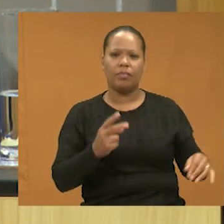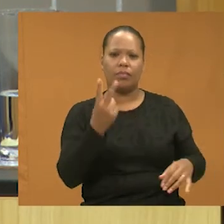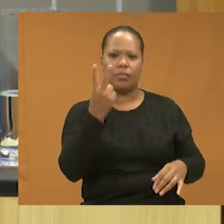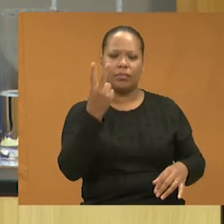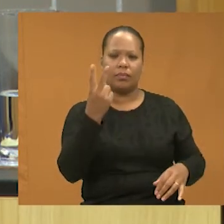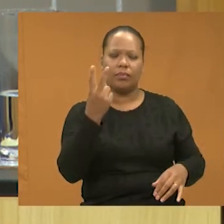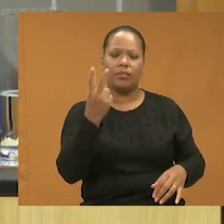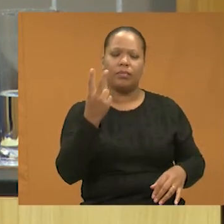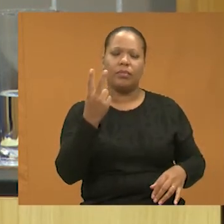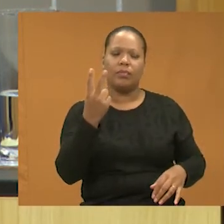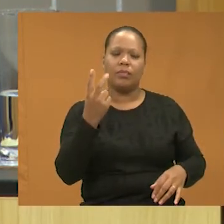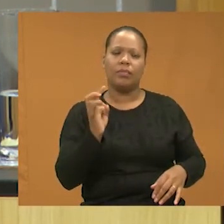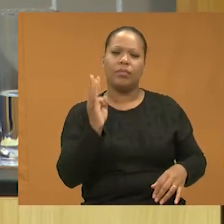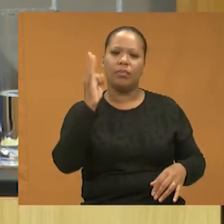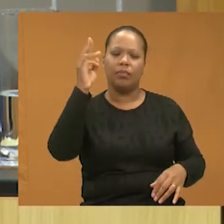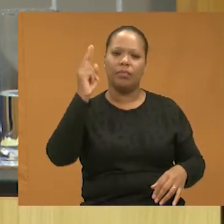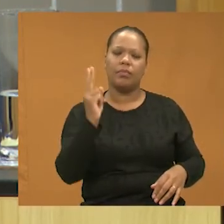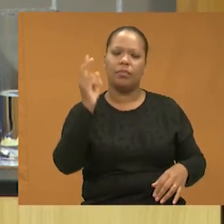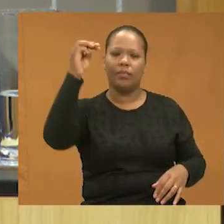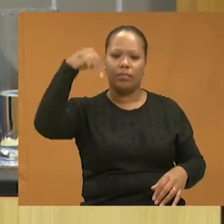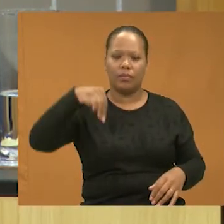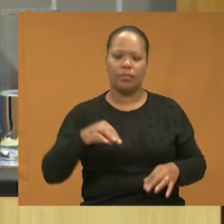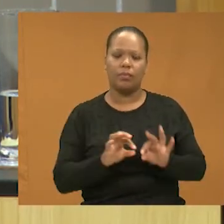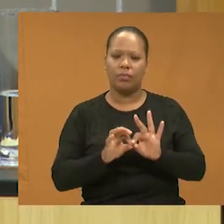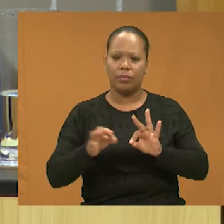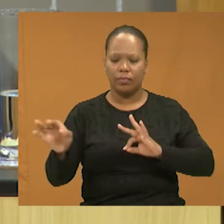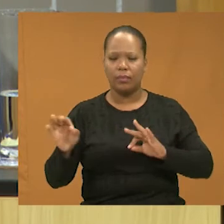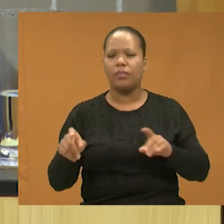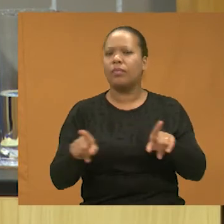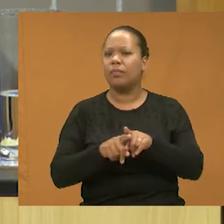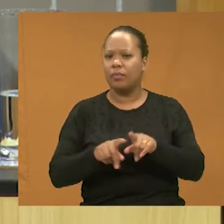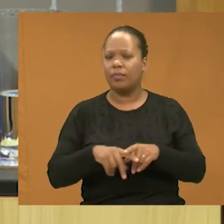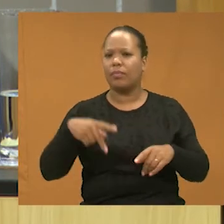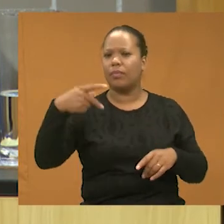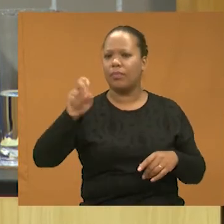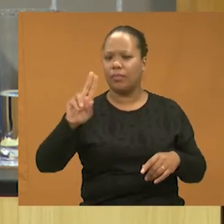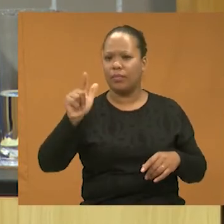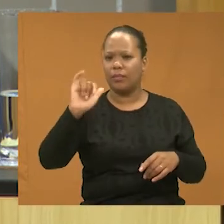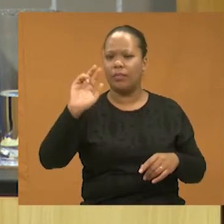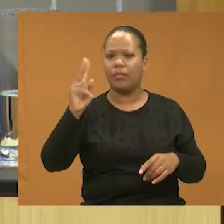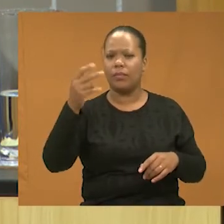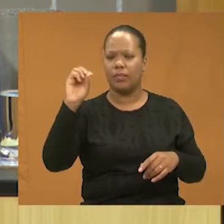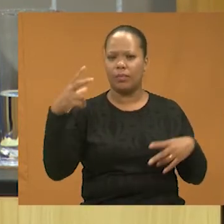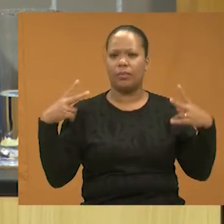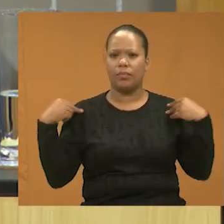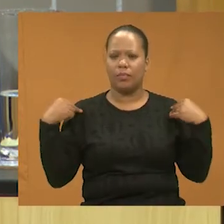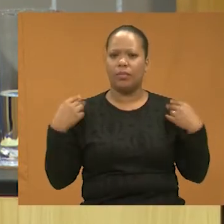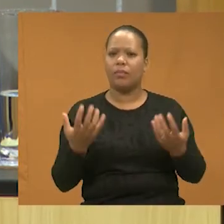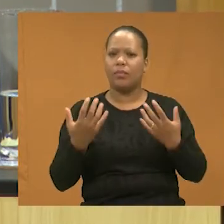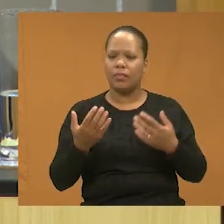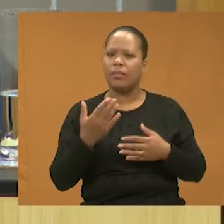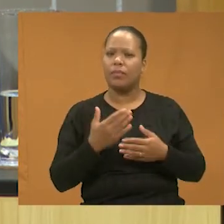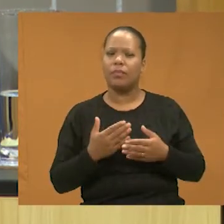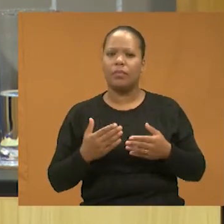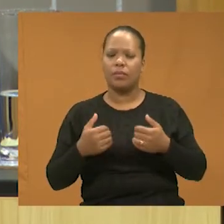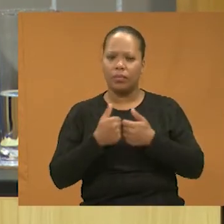medido. Então nós estamos trabalhando, Paulinho do Condutor também já fez reuniões lá. A gente está tentando levar a linha de